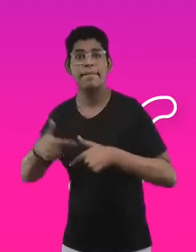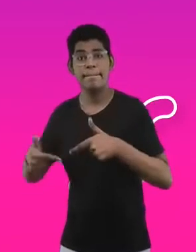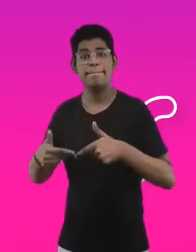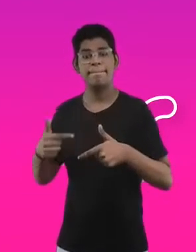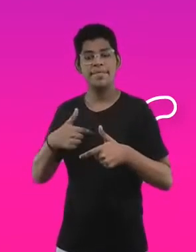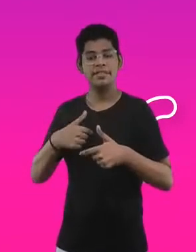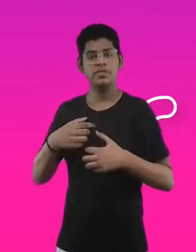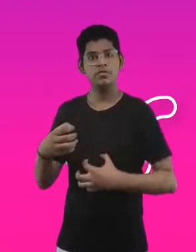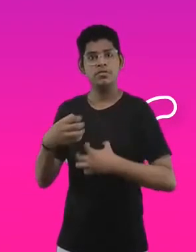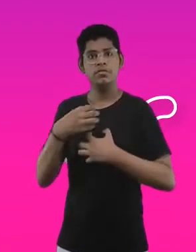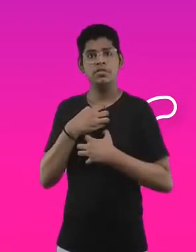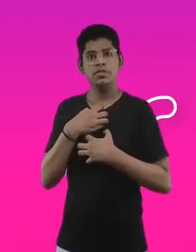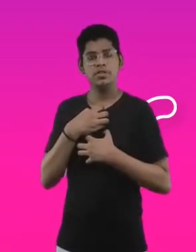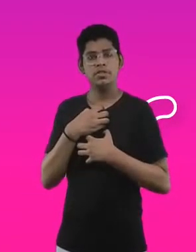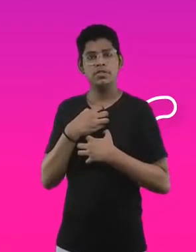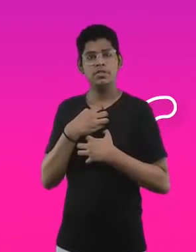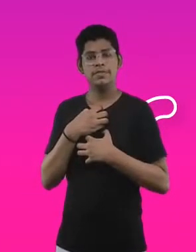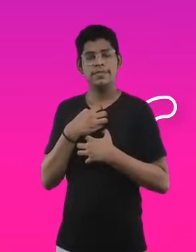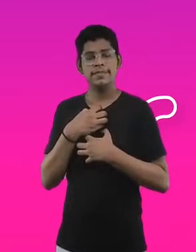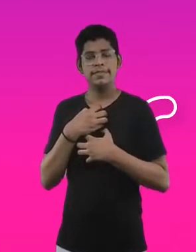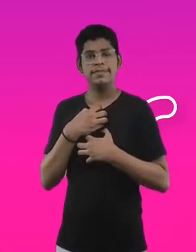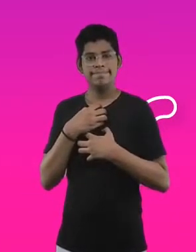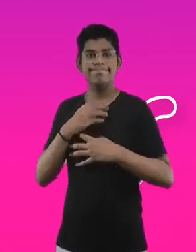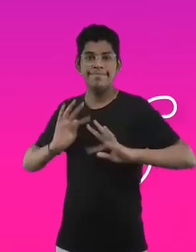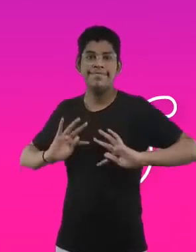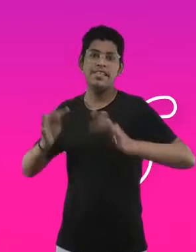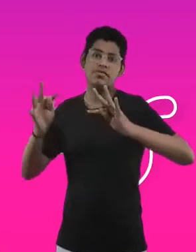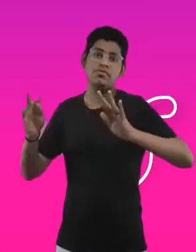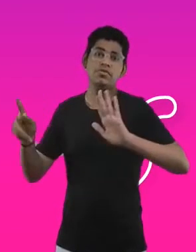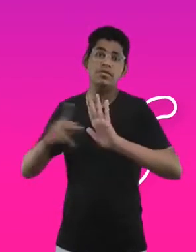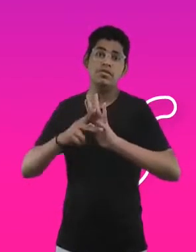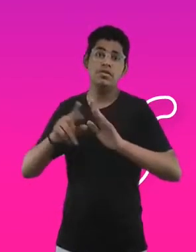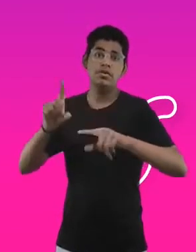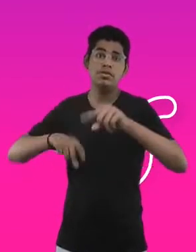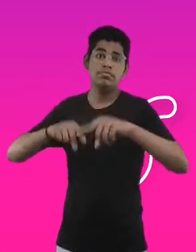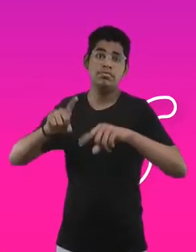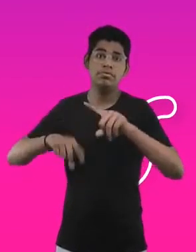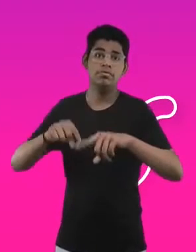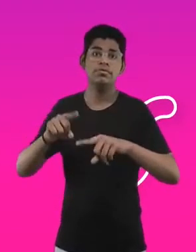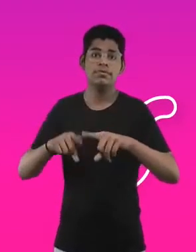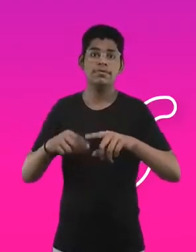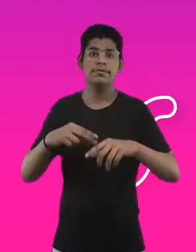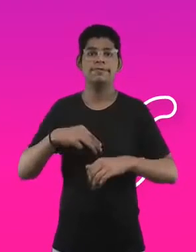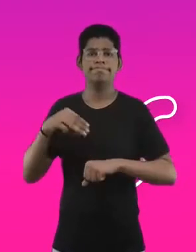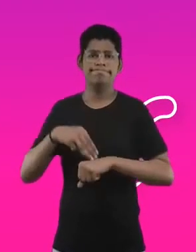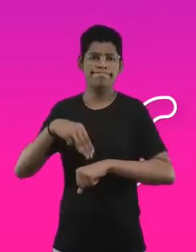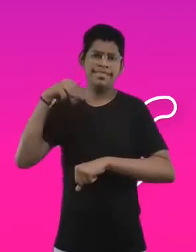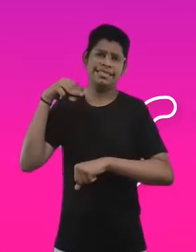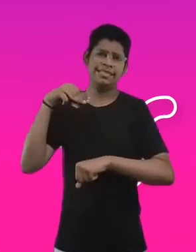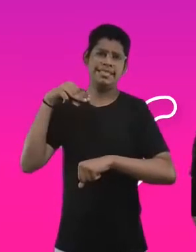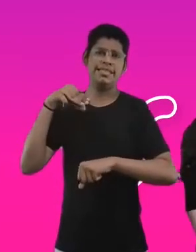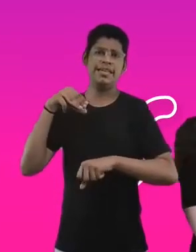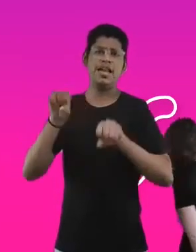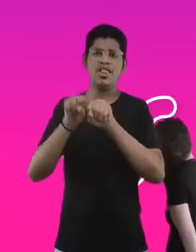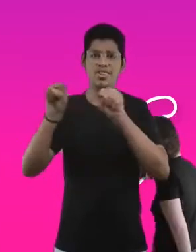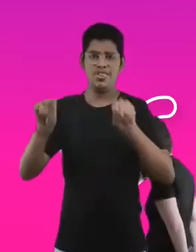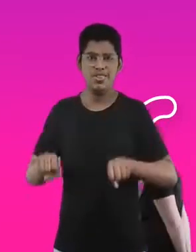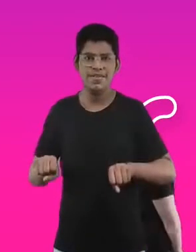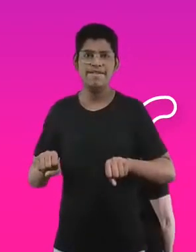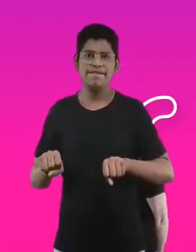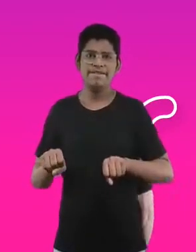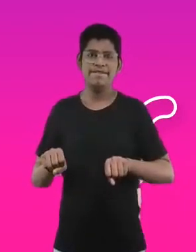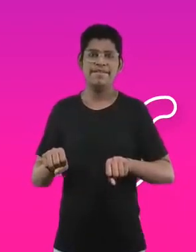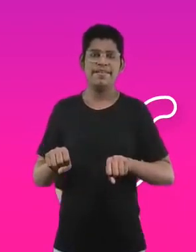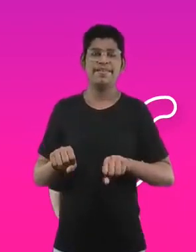isso com tecnologia. Eu possuo mestrado em informática aplicada e nesse